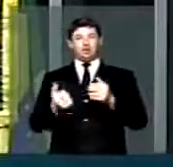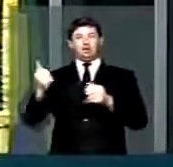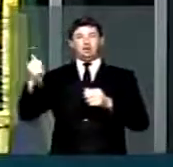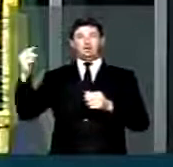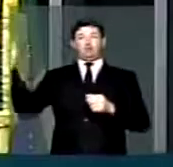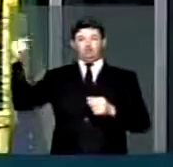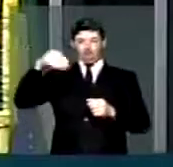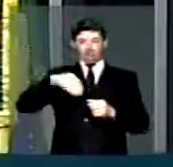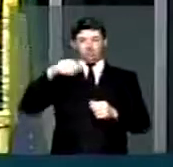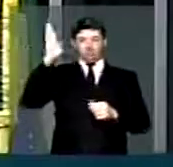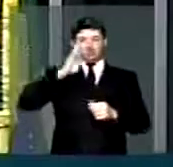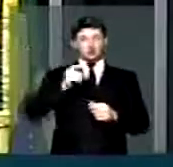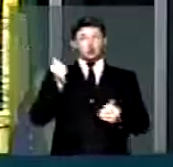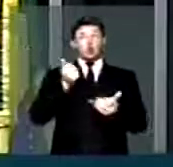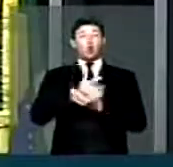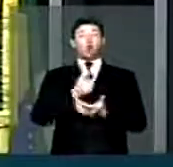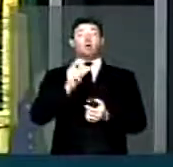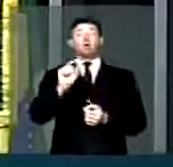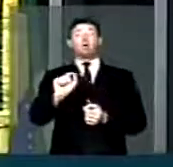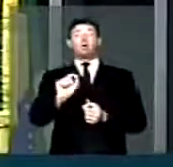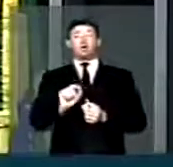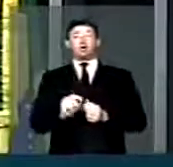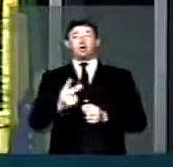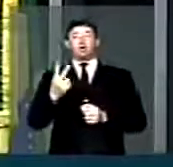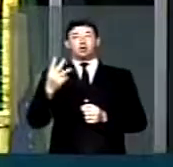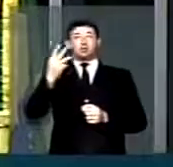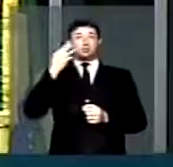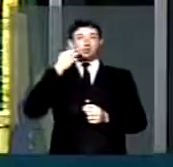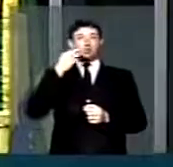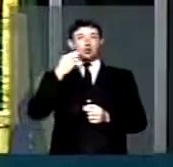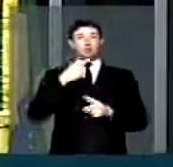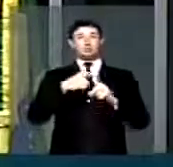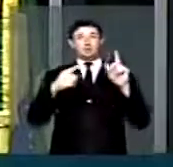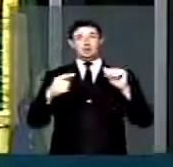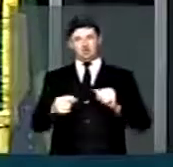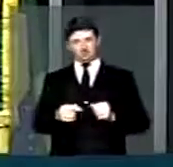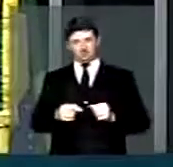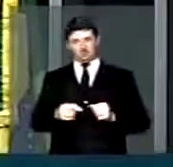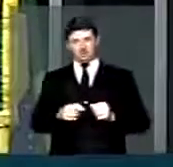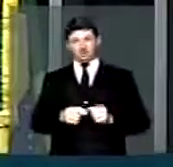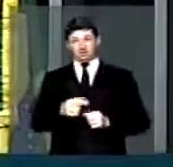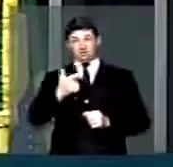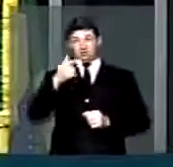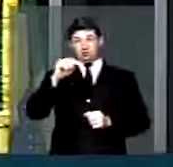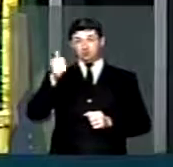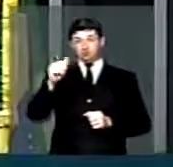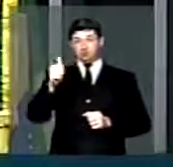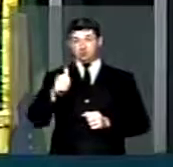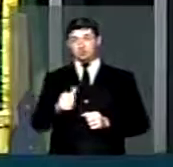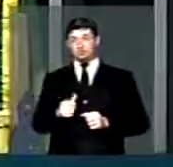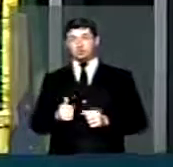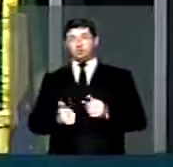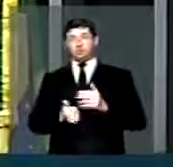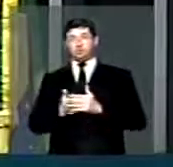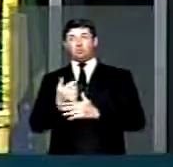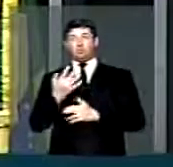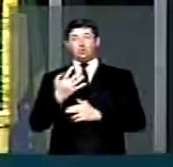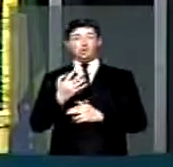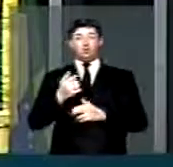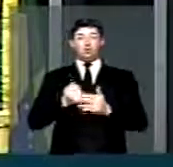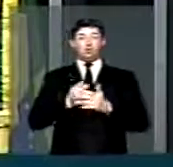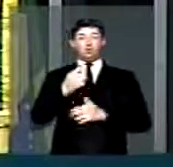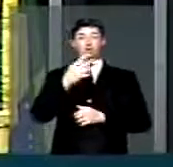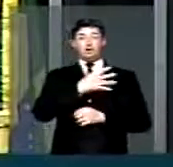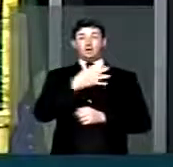Brasil mais ou menos 2,5 bilhões. No ano de 2011, ela comprou 44